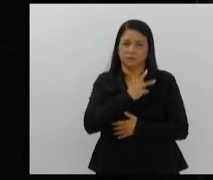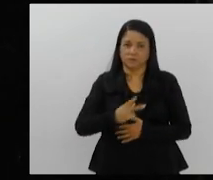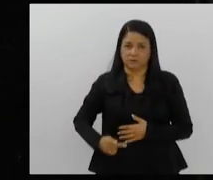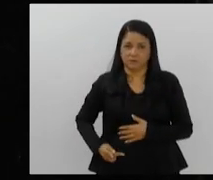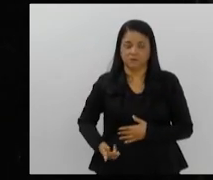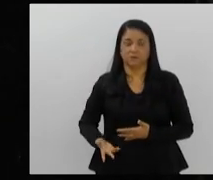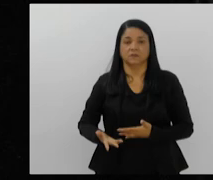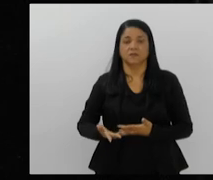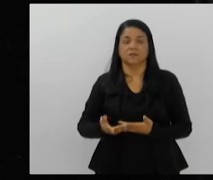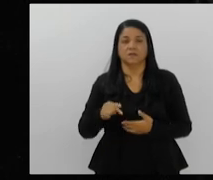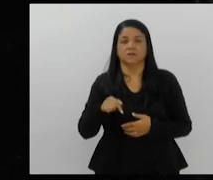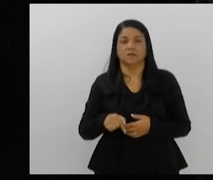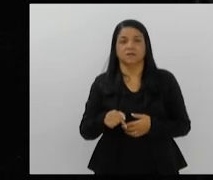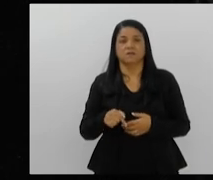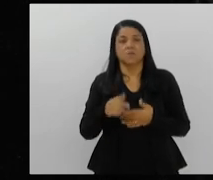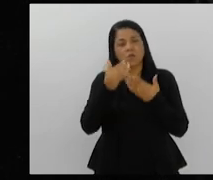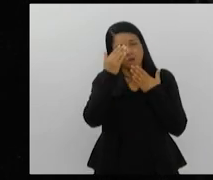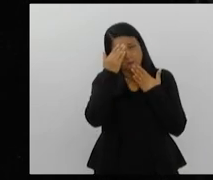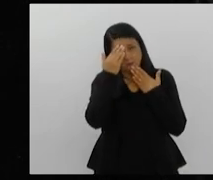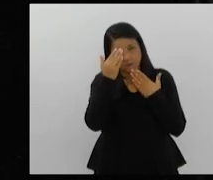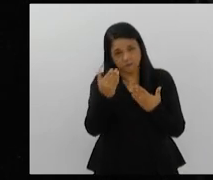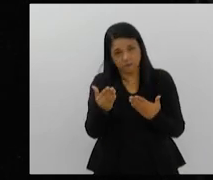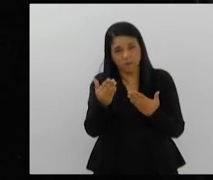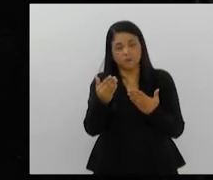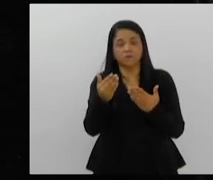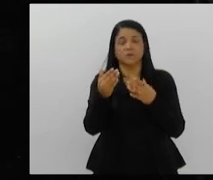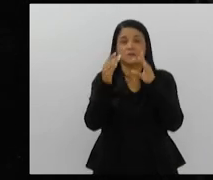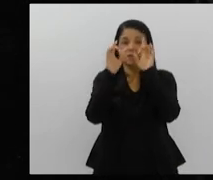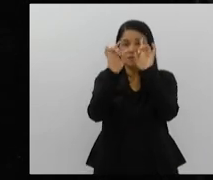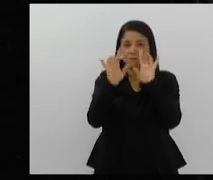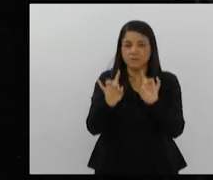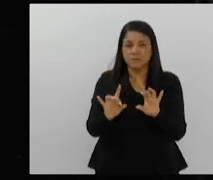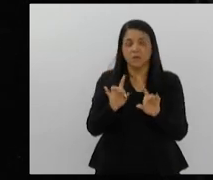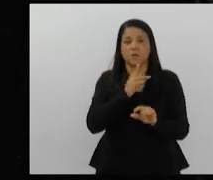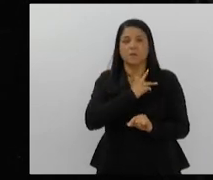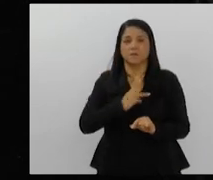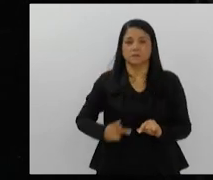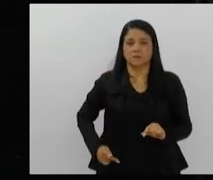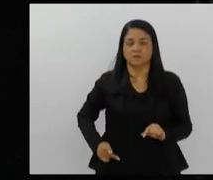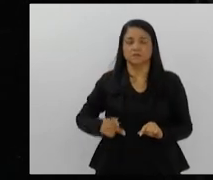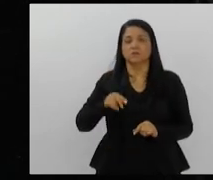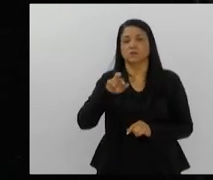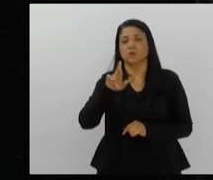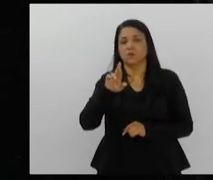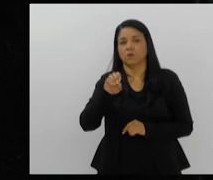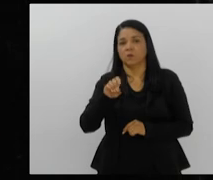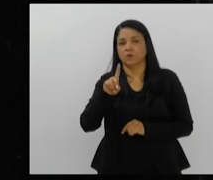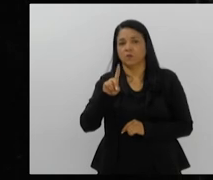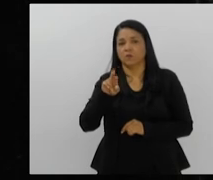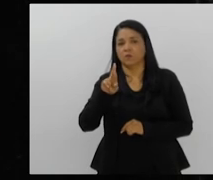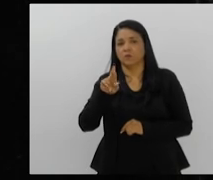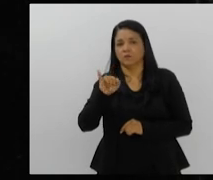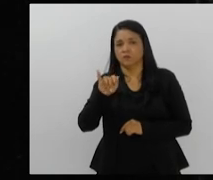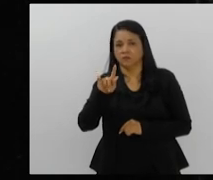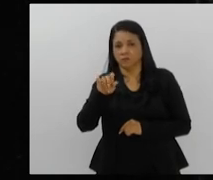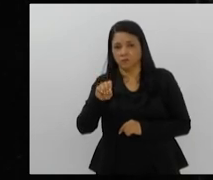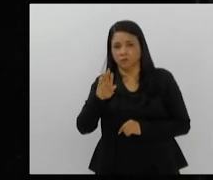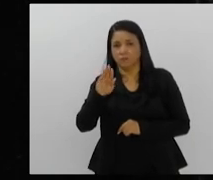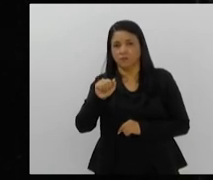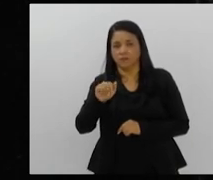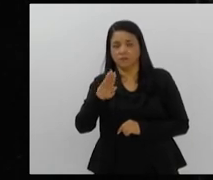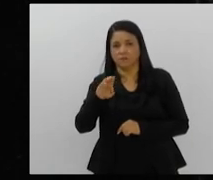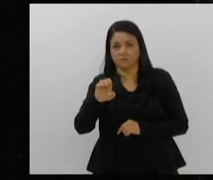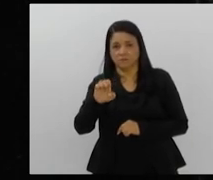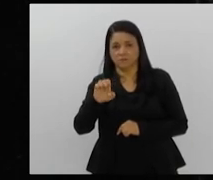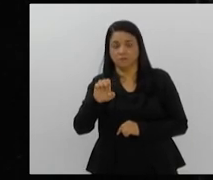Então, fica aqui o meu agradecimento, em especial ao presidente Rodrigo Bacelar, que se dedicou para que a gente pudesse. E,